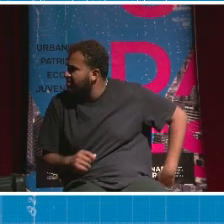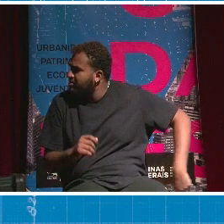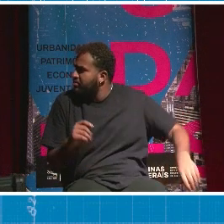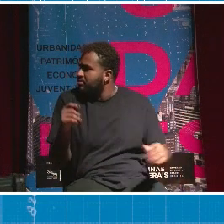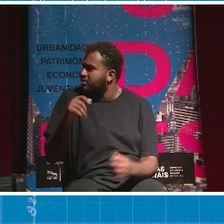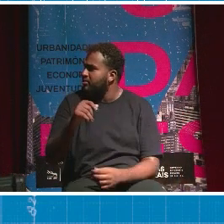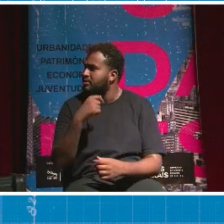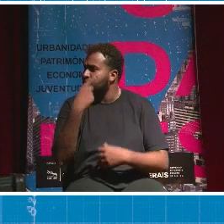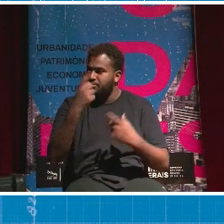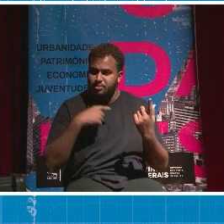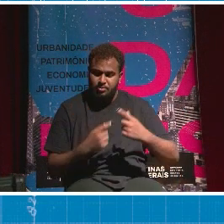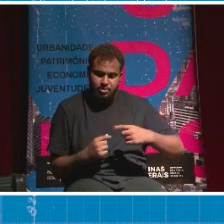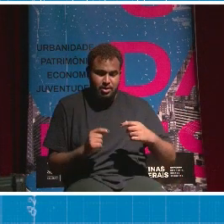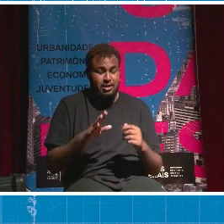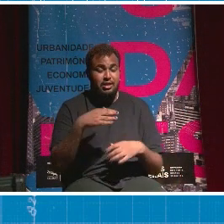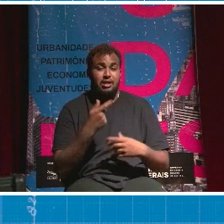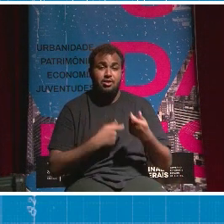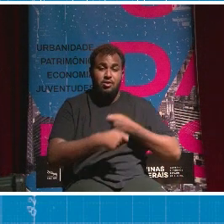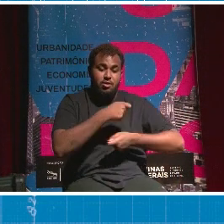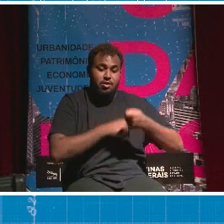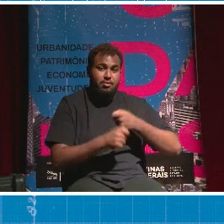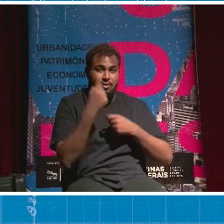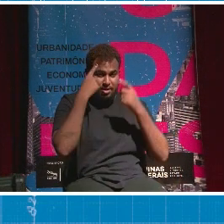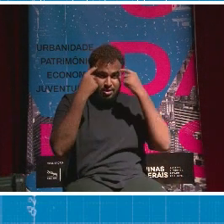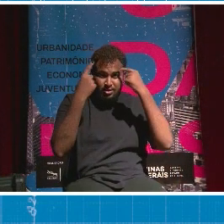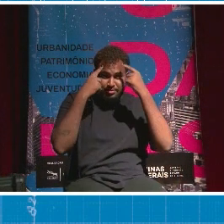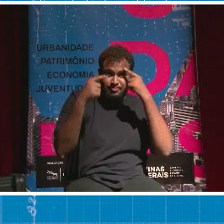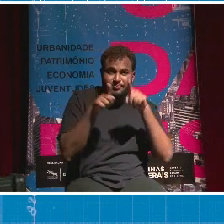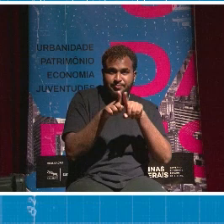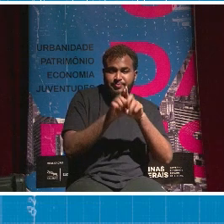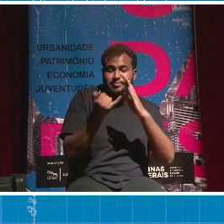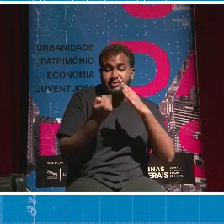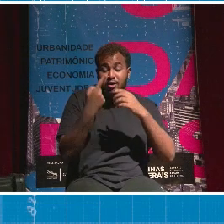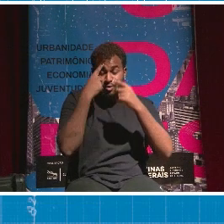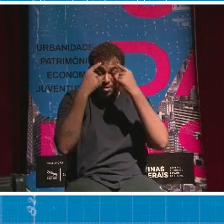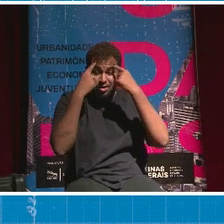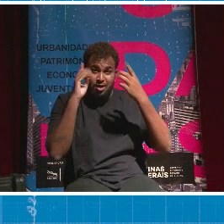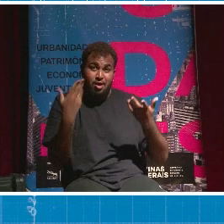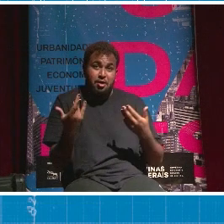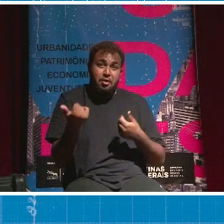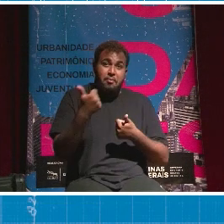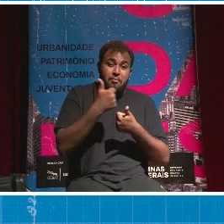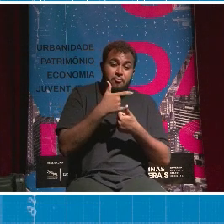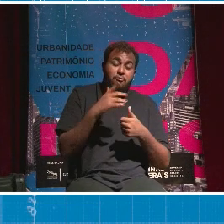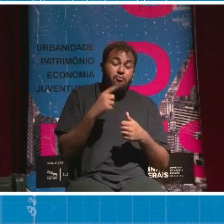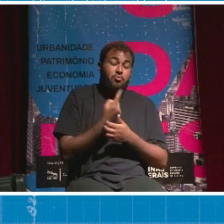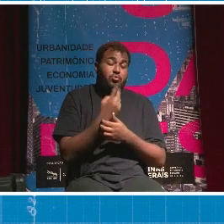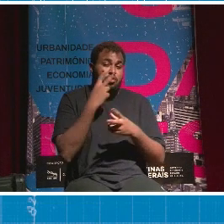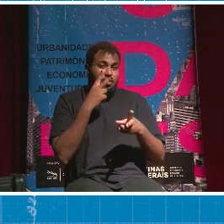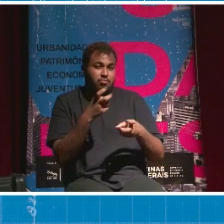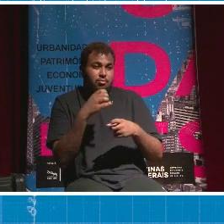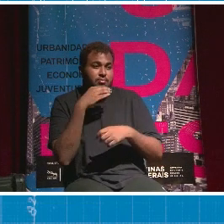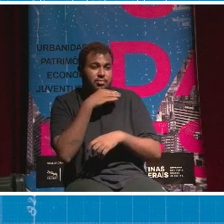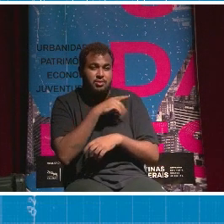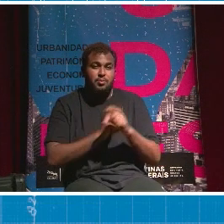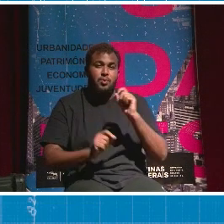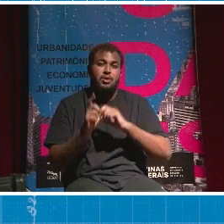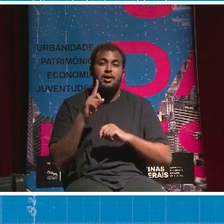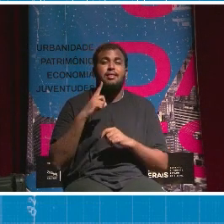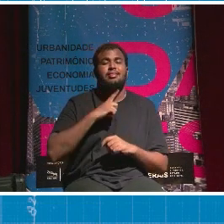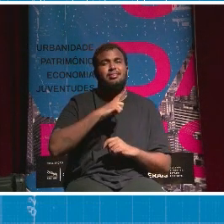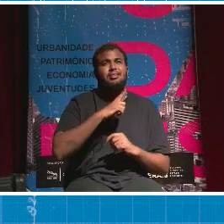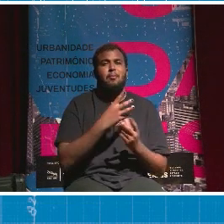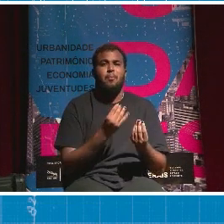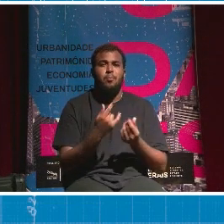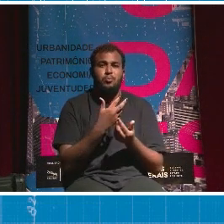expressões relacionadas à economia criativa, às indústrias criativas. Então, um papel, a gente vai perceber que, dentre outras